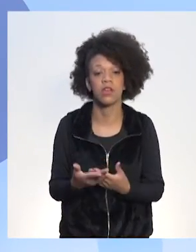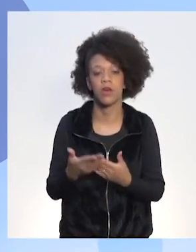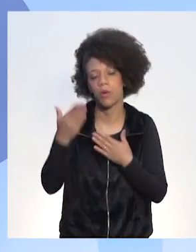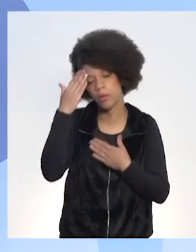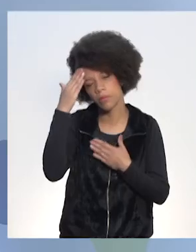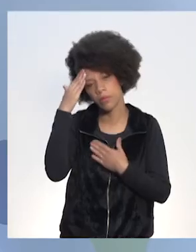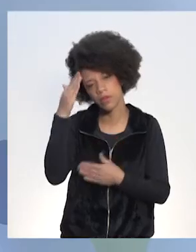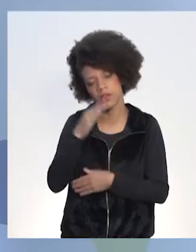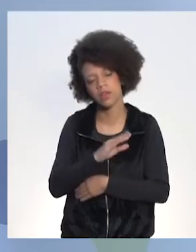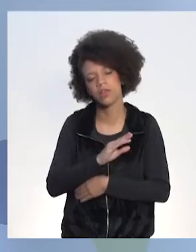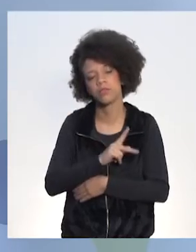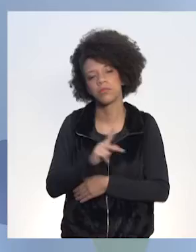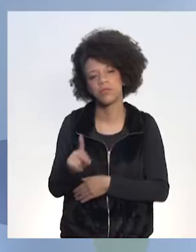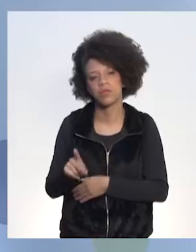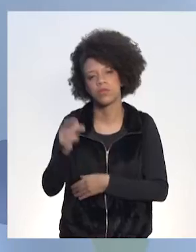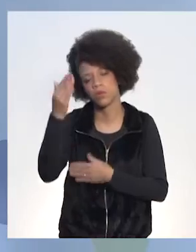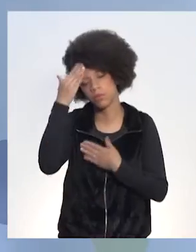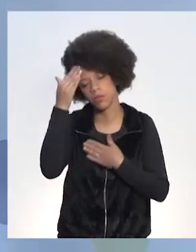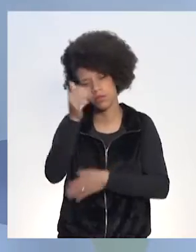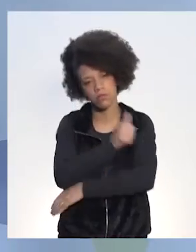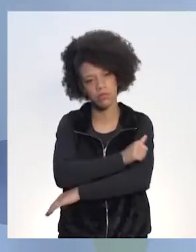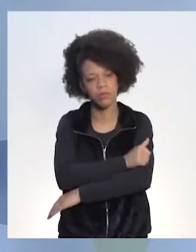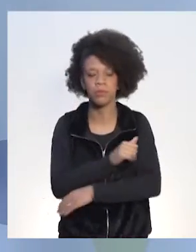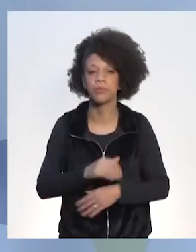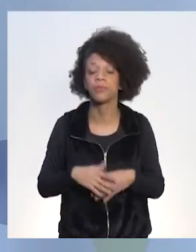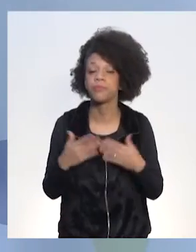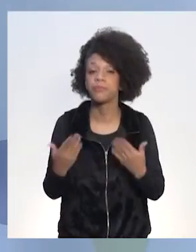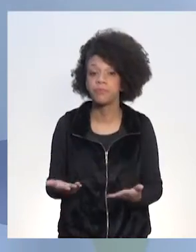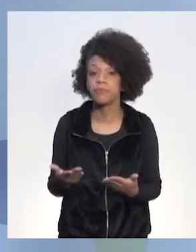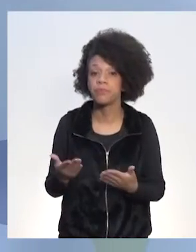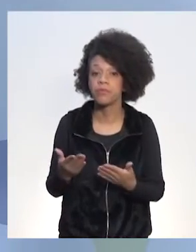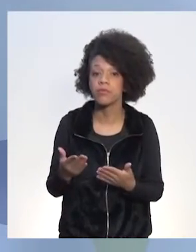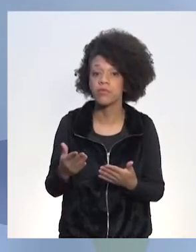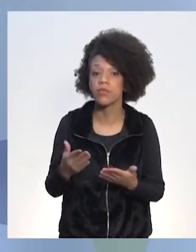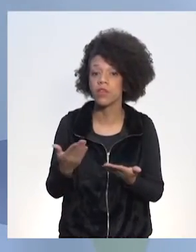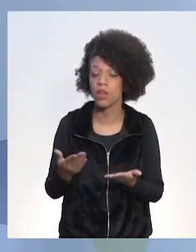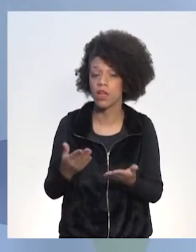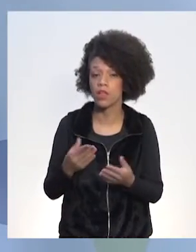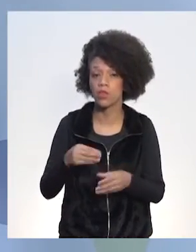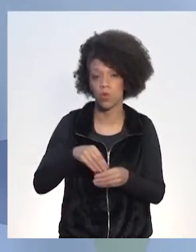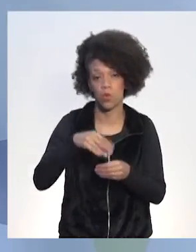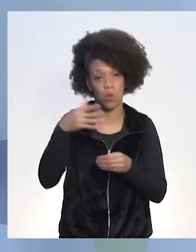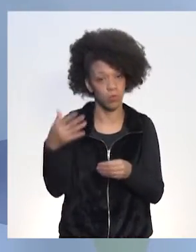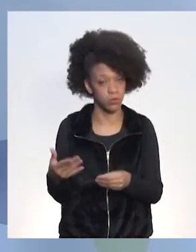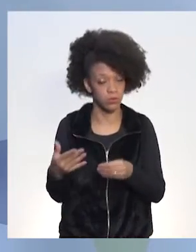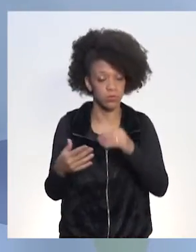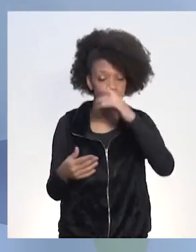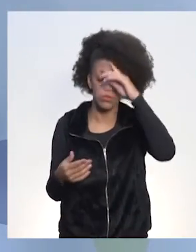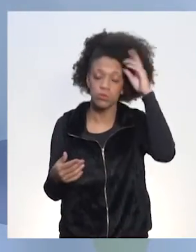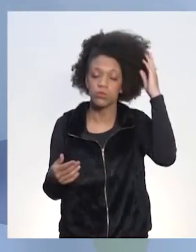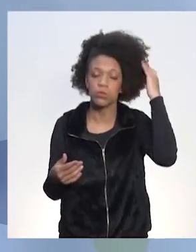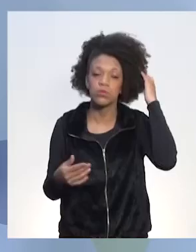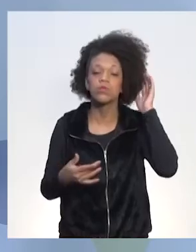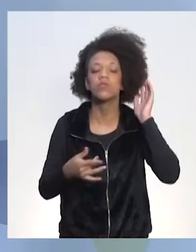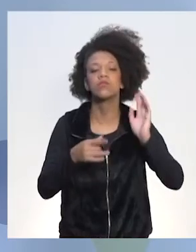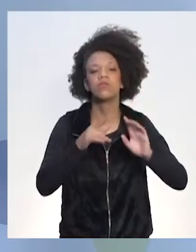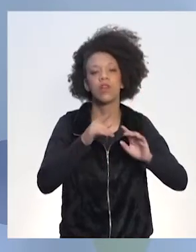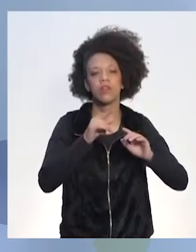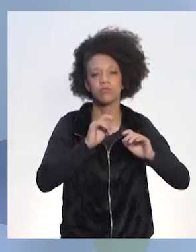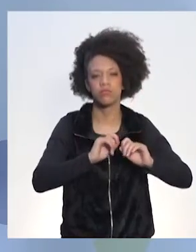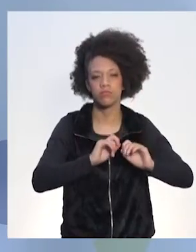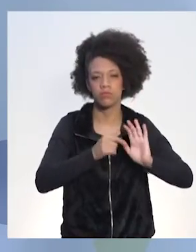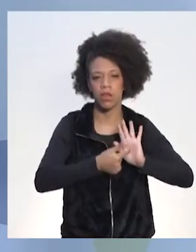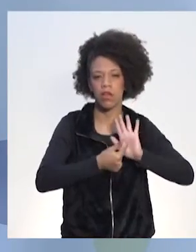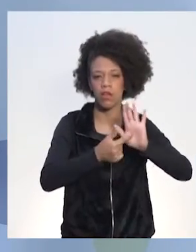Francisca. Gente, ó, então assim, todo esse material, né, as imagens, elas